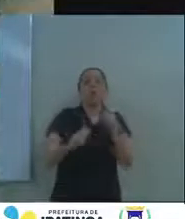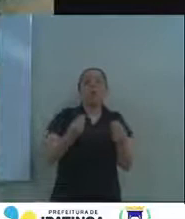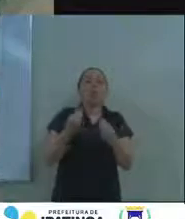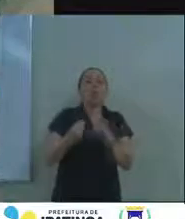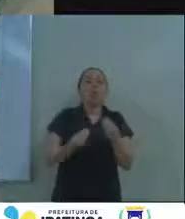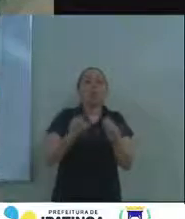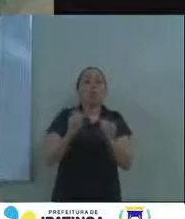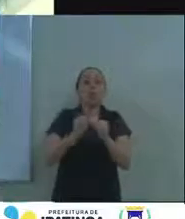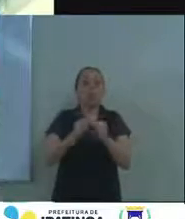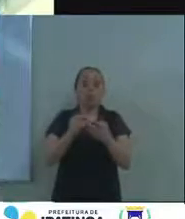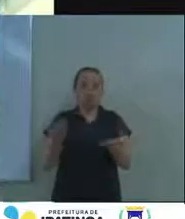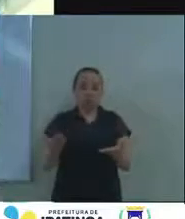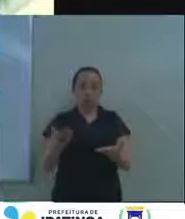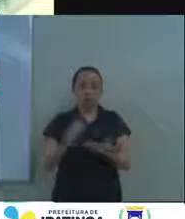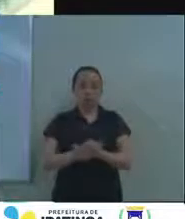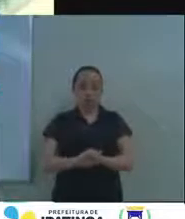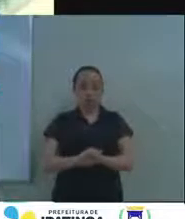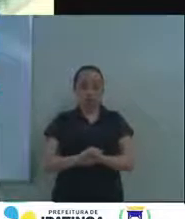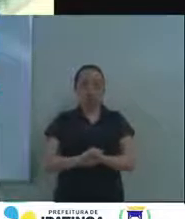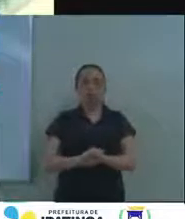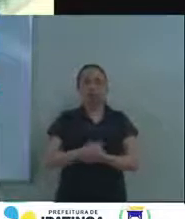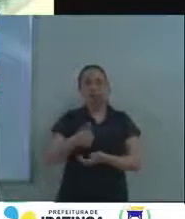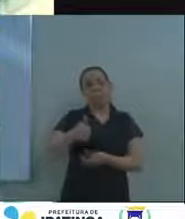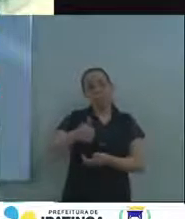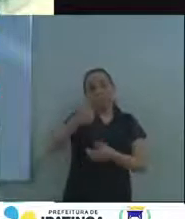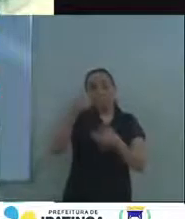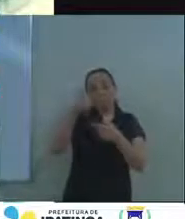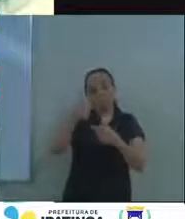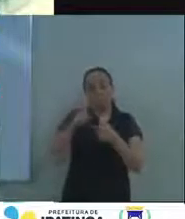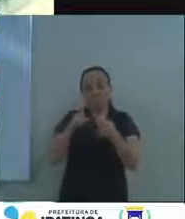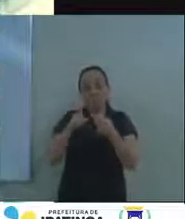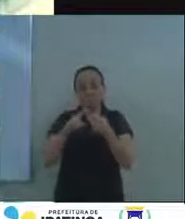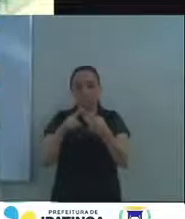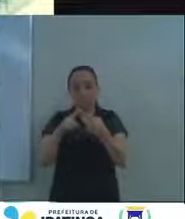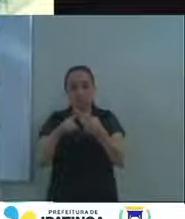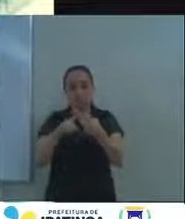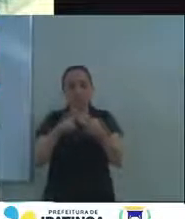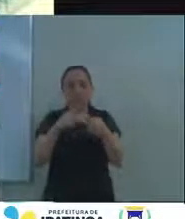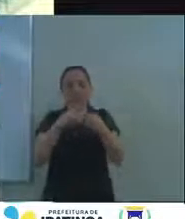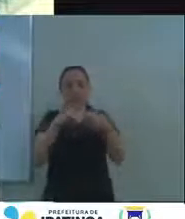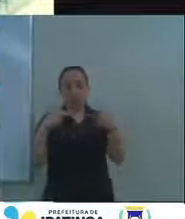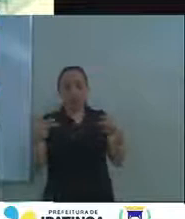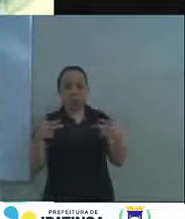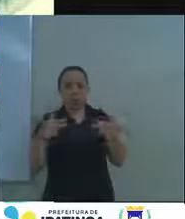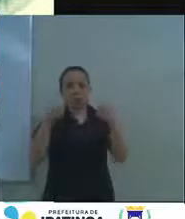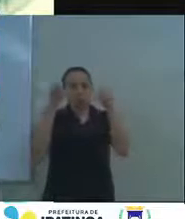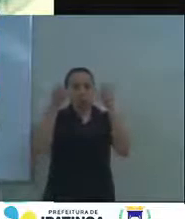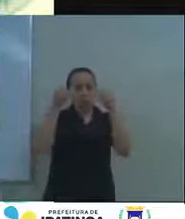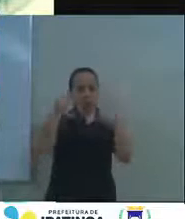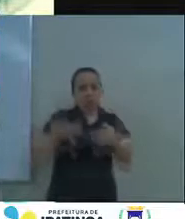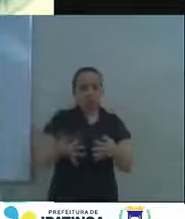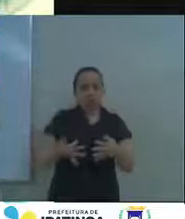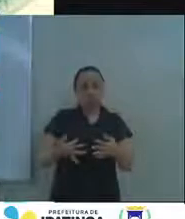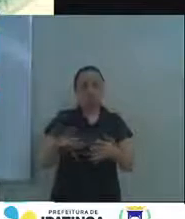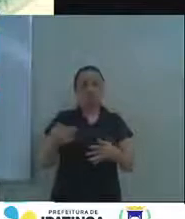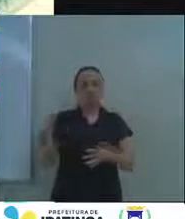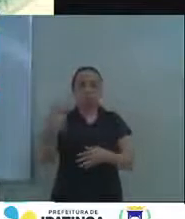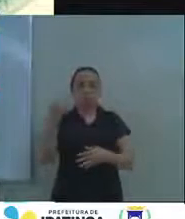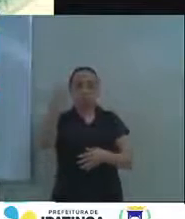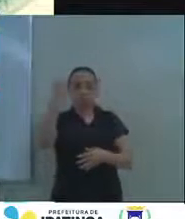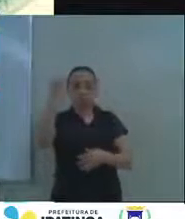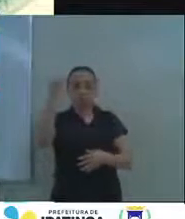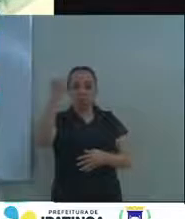fazer isso? Então, a primeira questão que a gente coloca, que em qualquer atividade